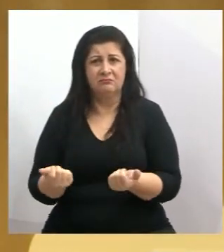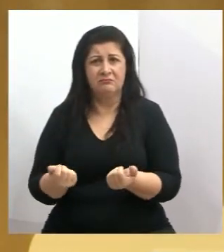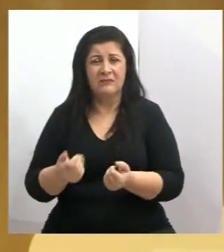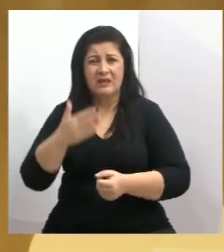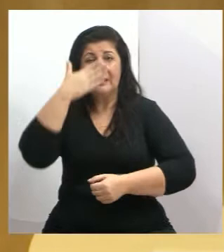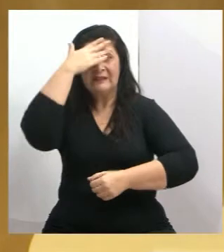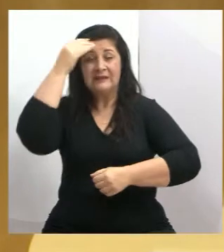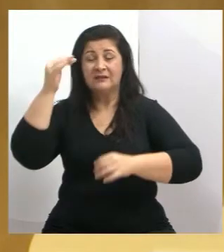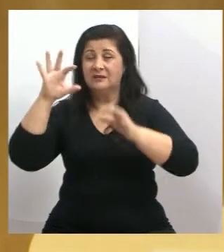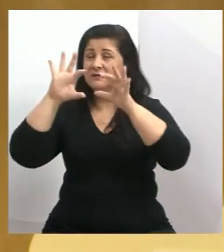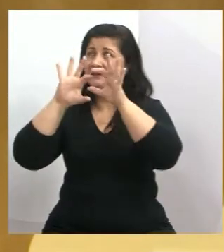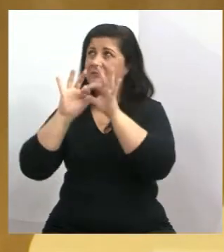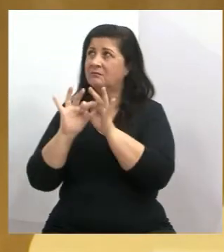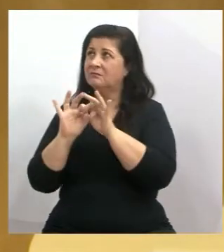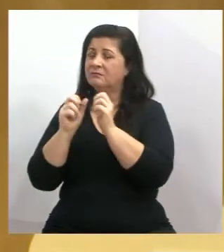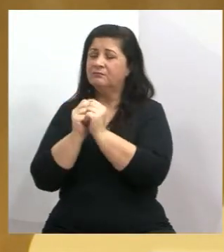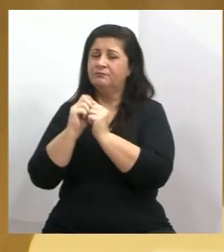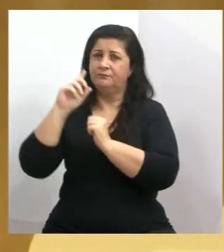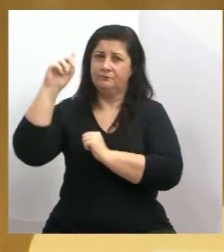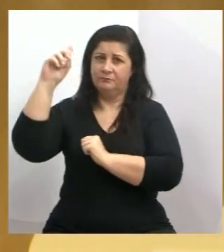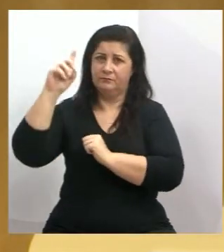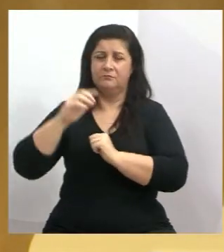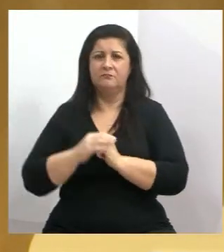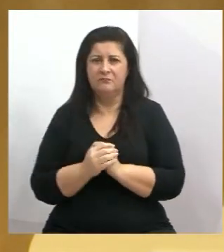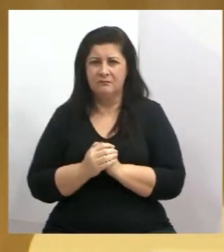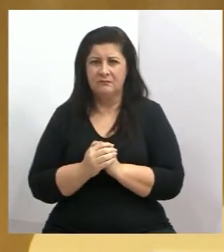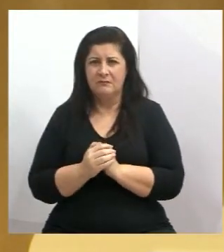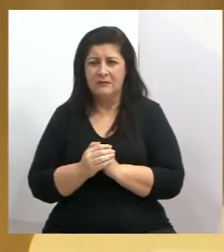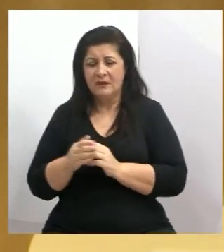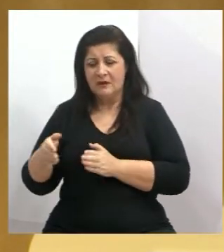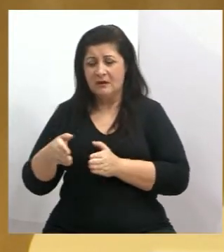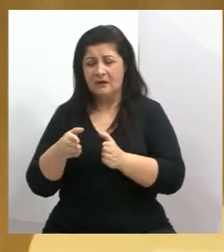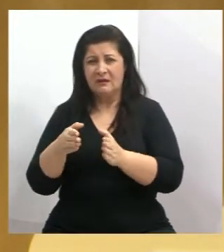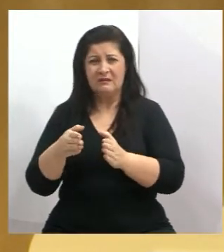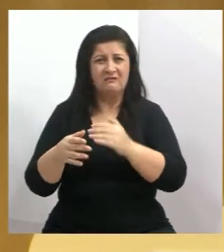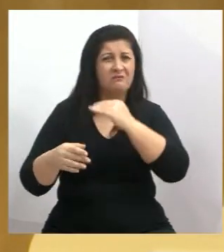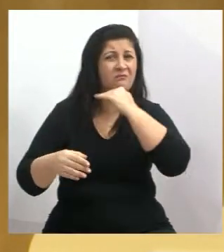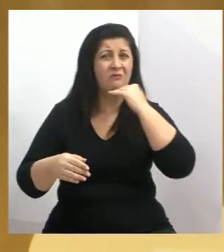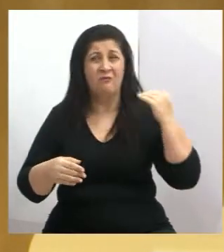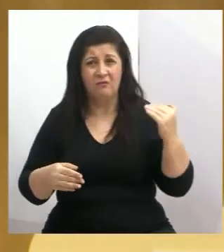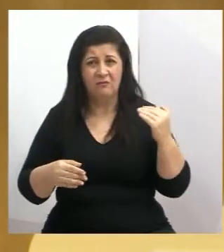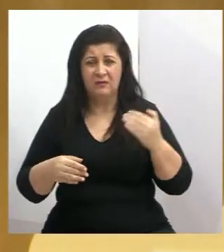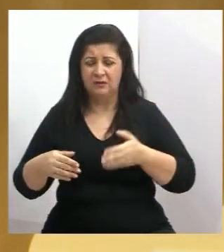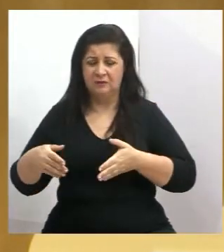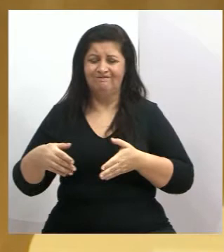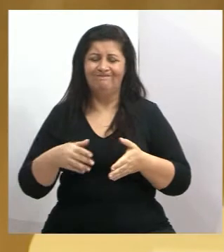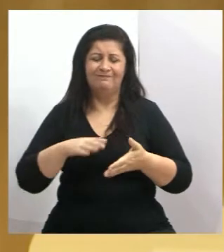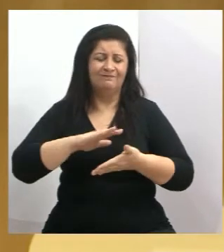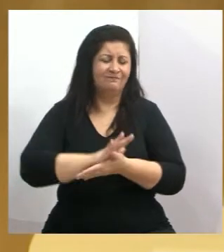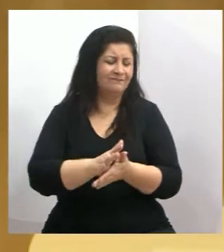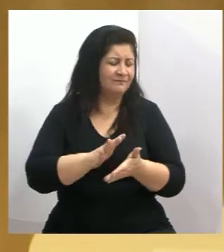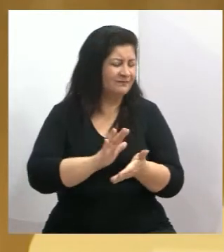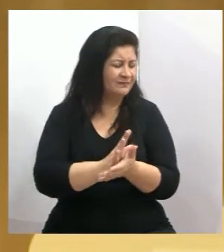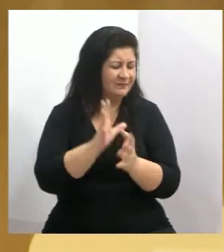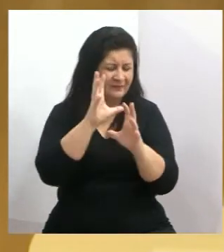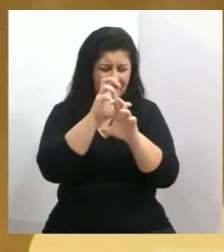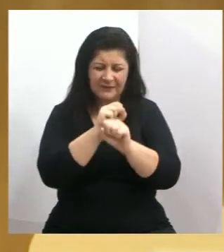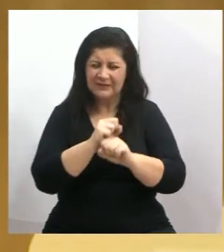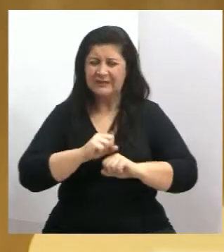aliança que fez diante de Deus ela se dirige para morte que a sua casa e os seus caminhos levam as sombras